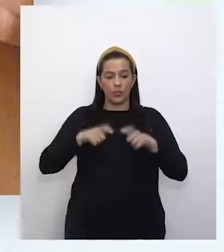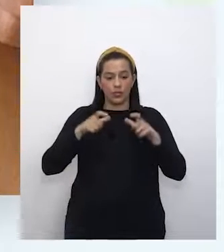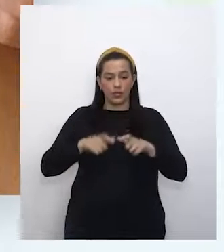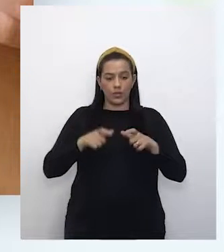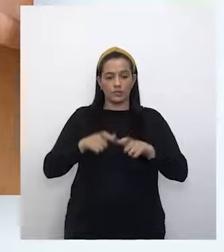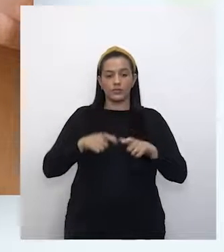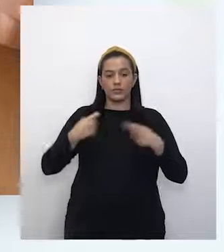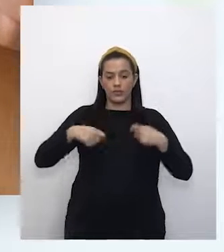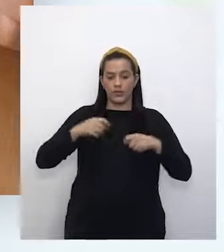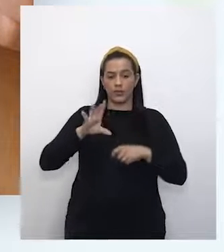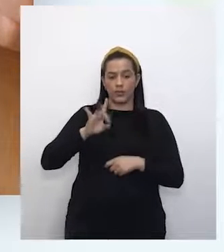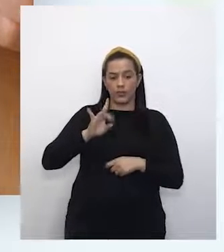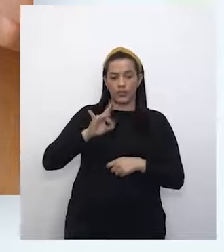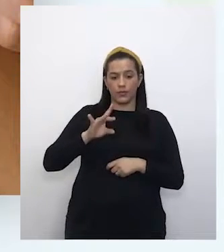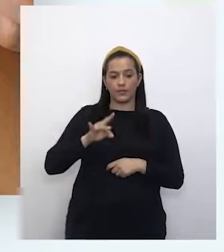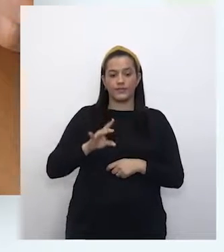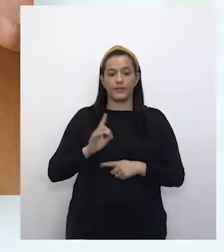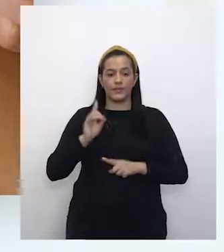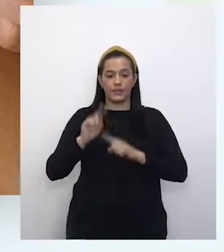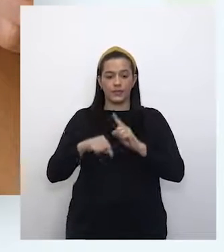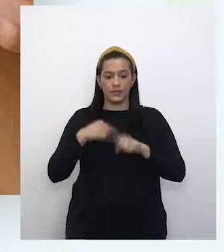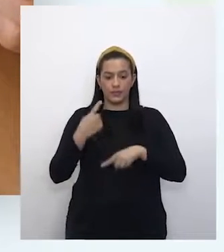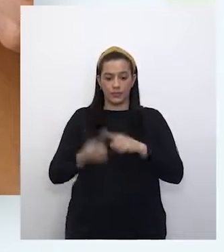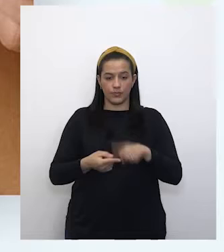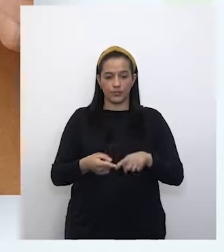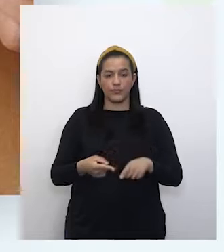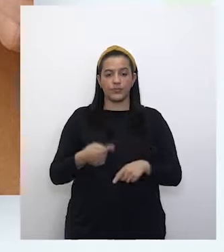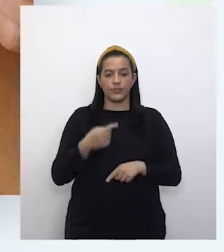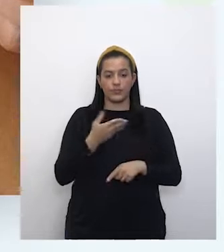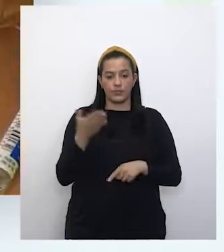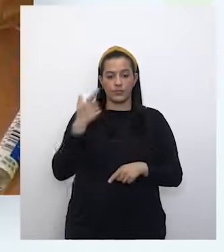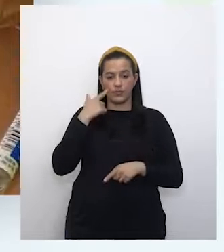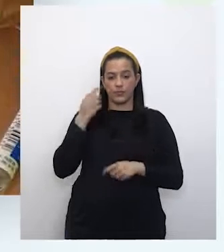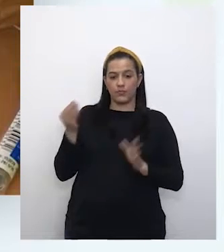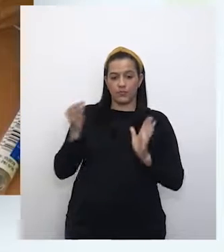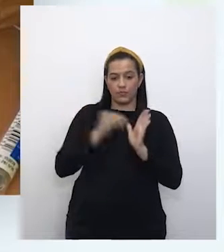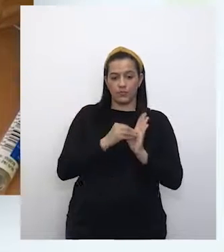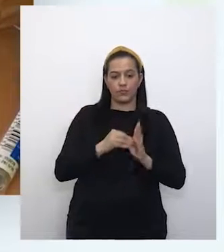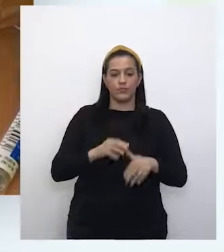né? E depois então você insere a solda.